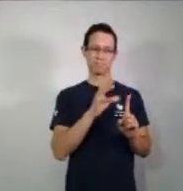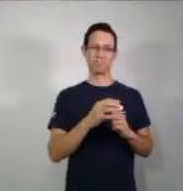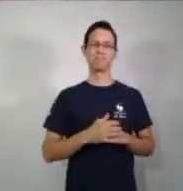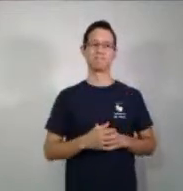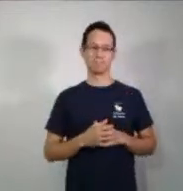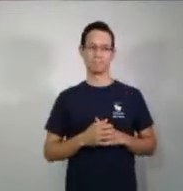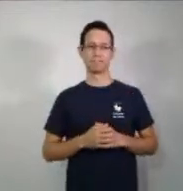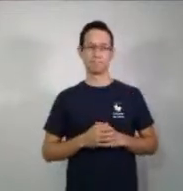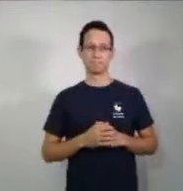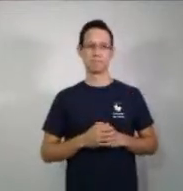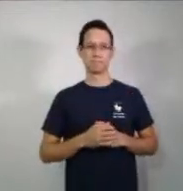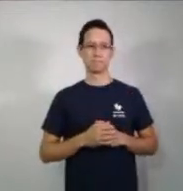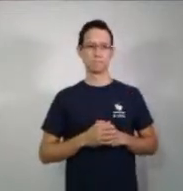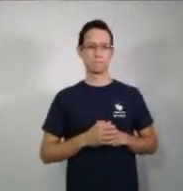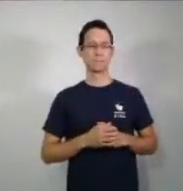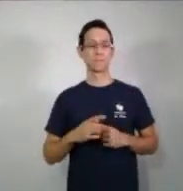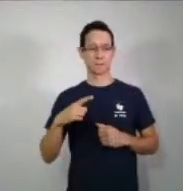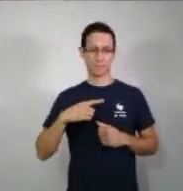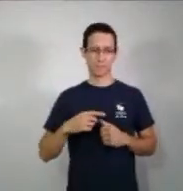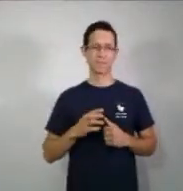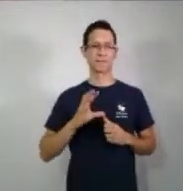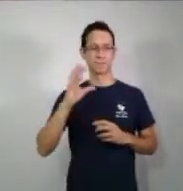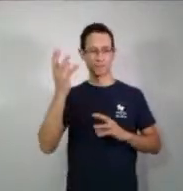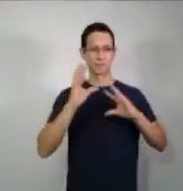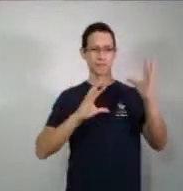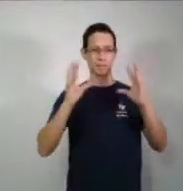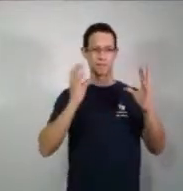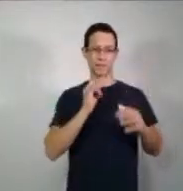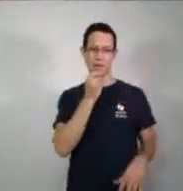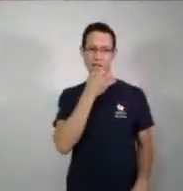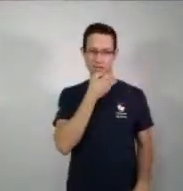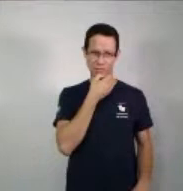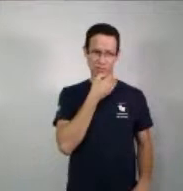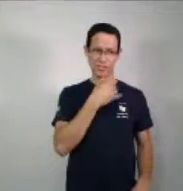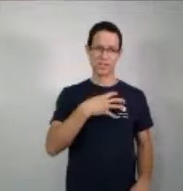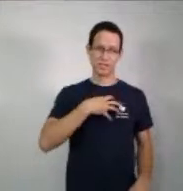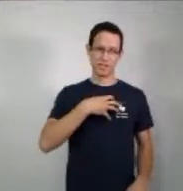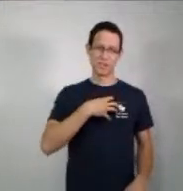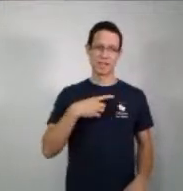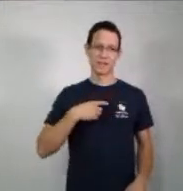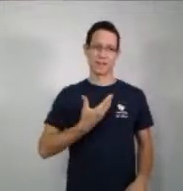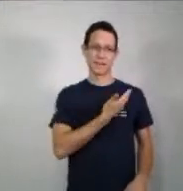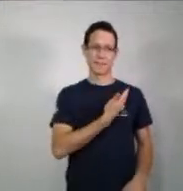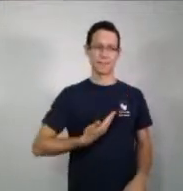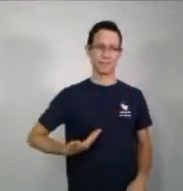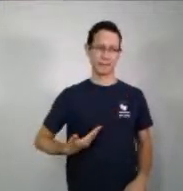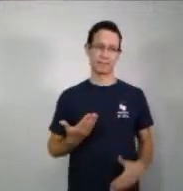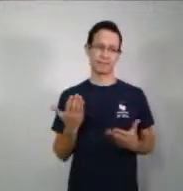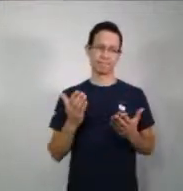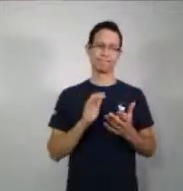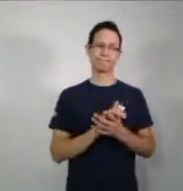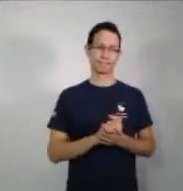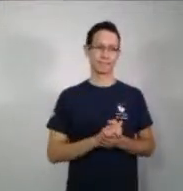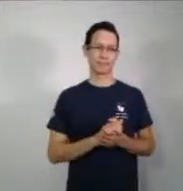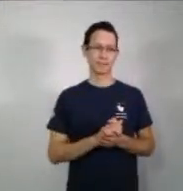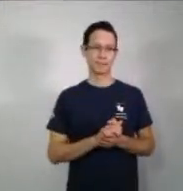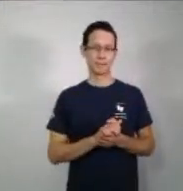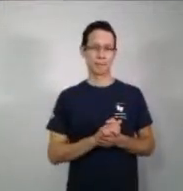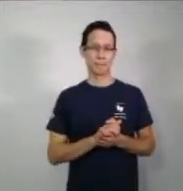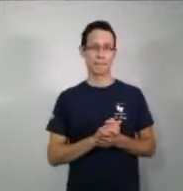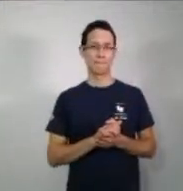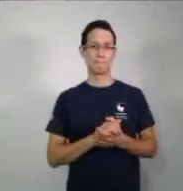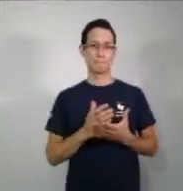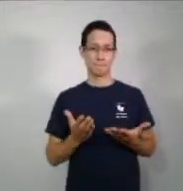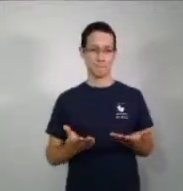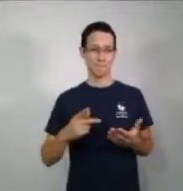de episódios assim realmente tristes que a gente está vivendo com esse governo. É tão oportuno falar do Paulo Rony, que